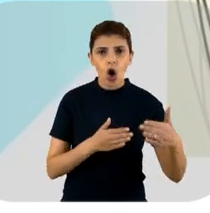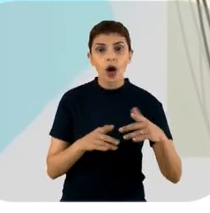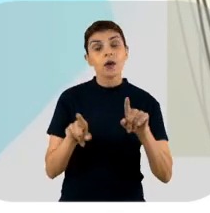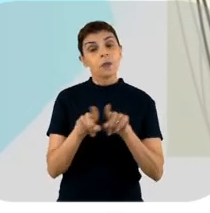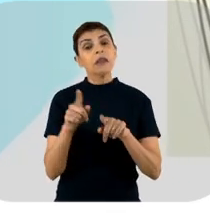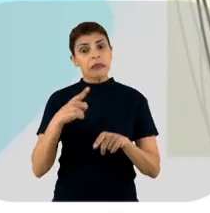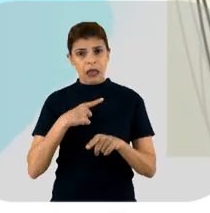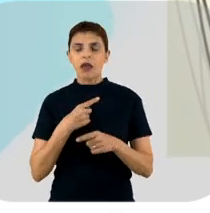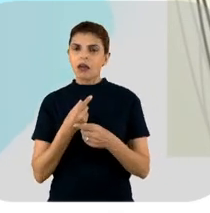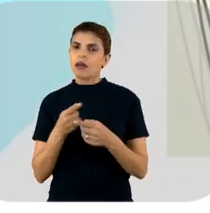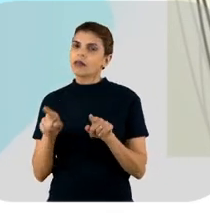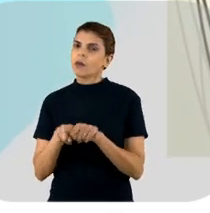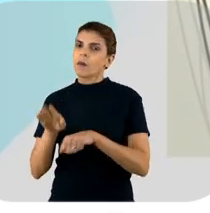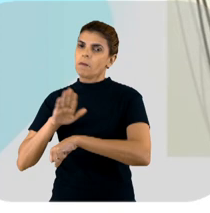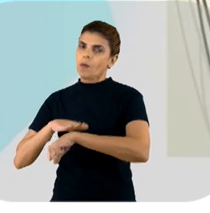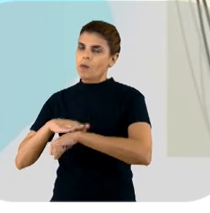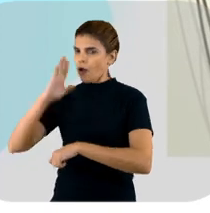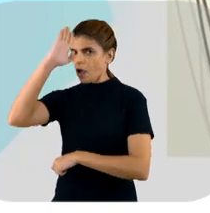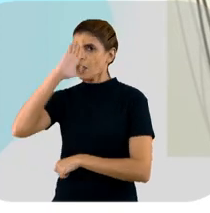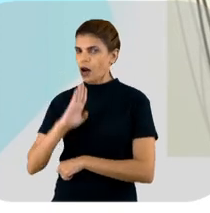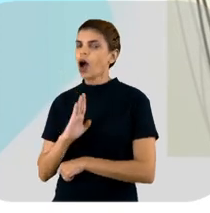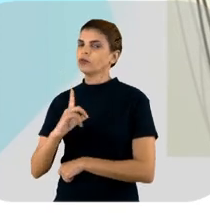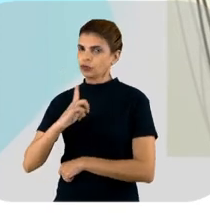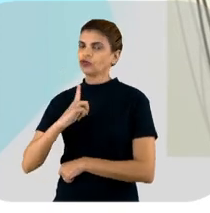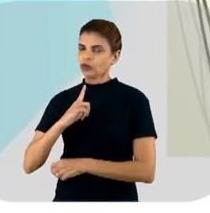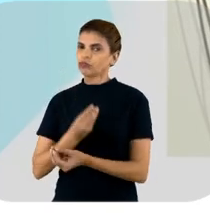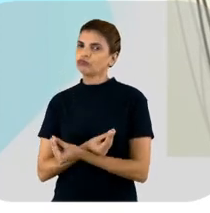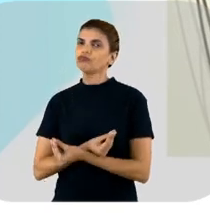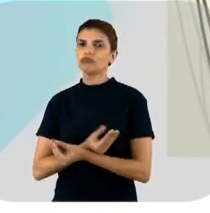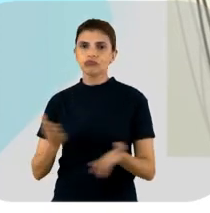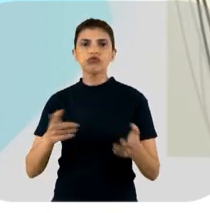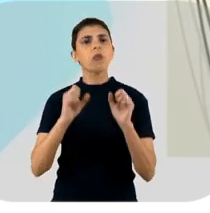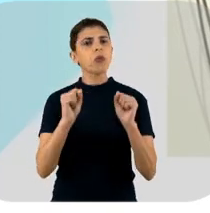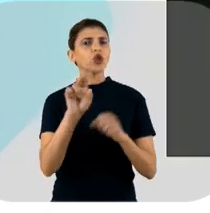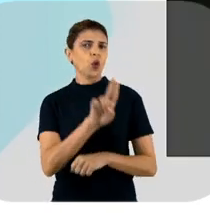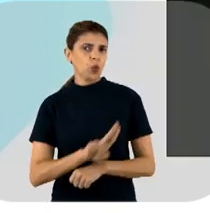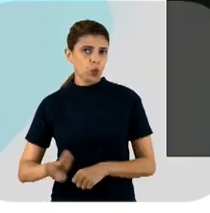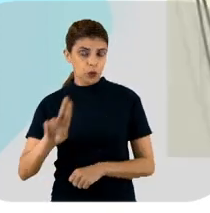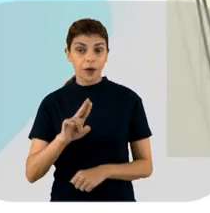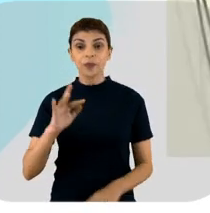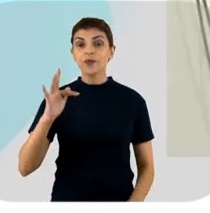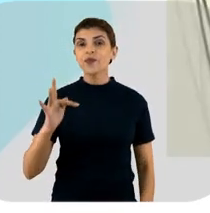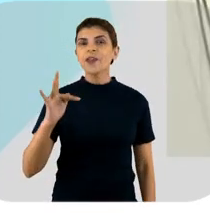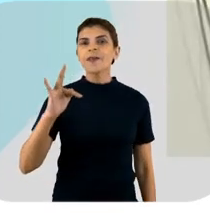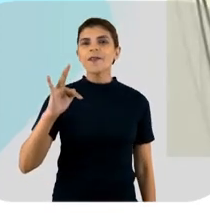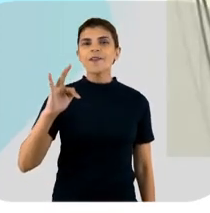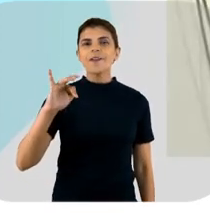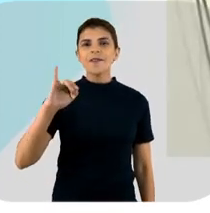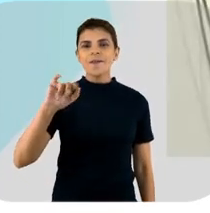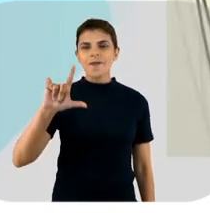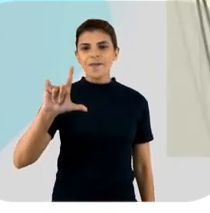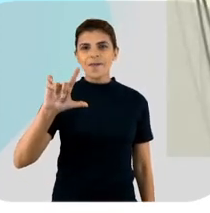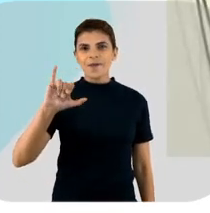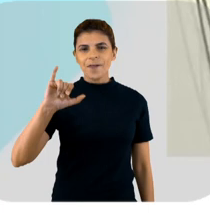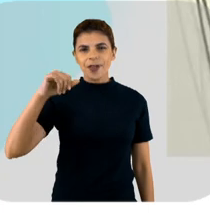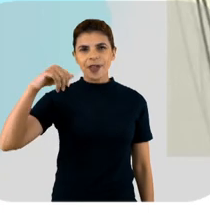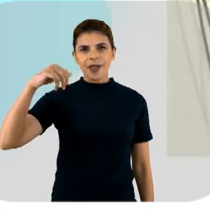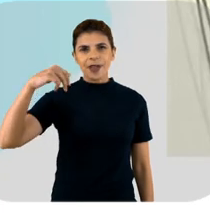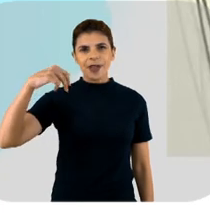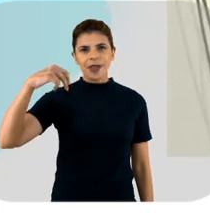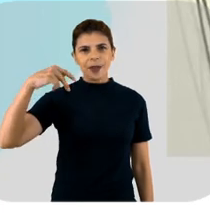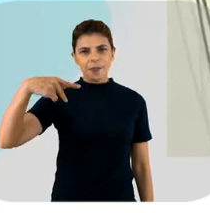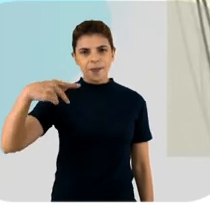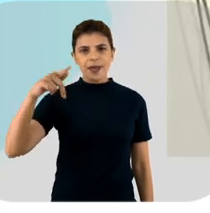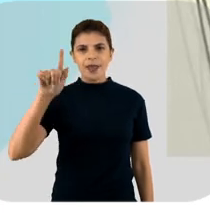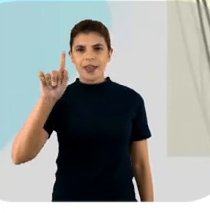mas ela também tem uma versão gratuita que vocês podem usar. E aquele Flipgrid que eu